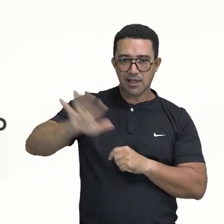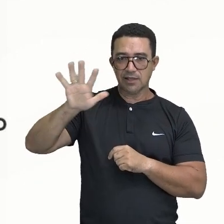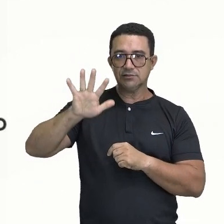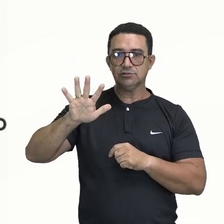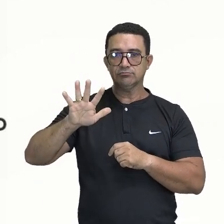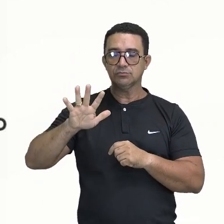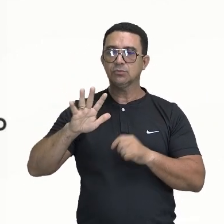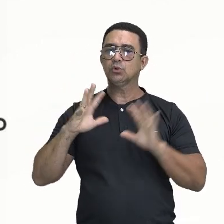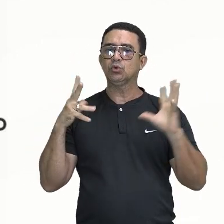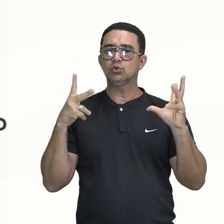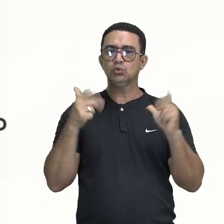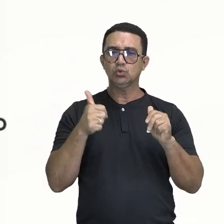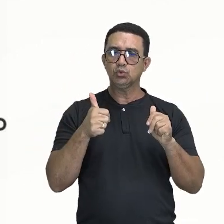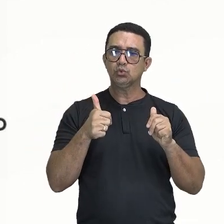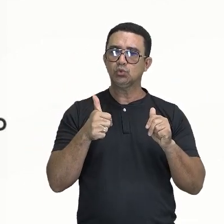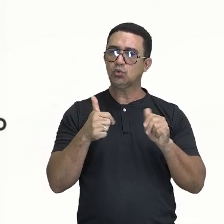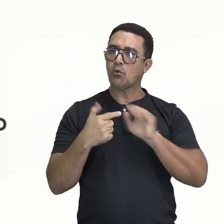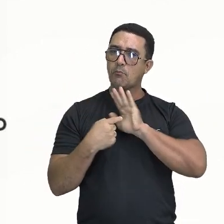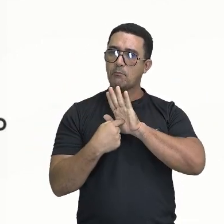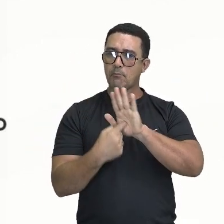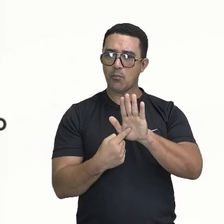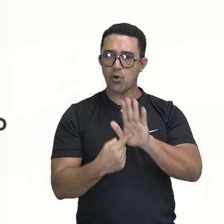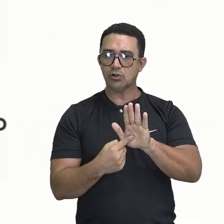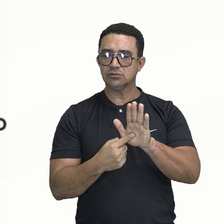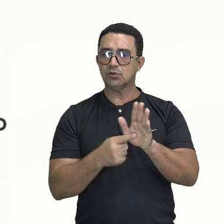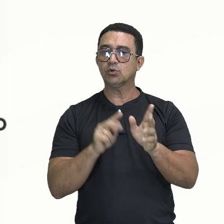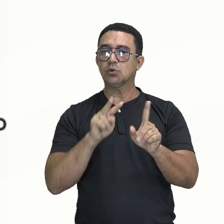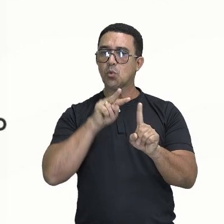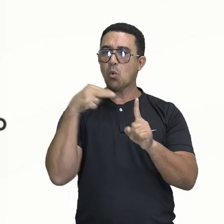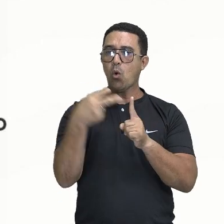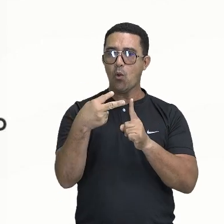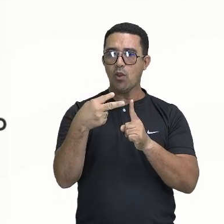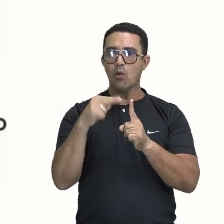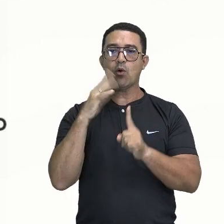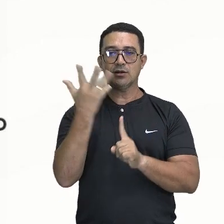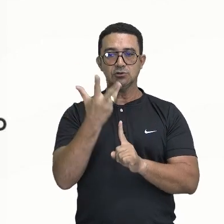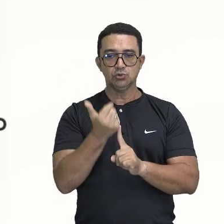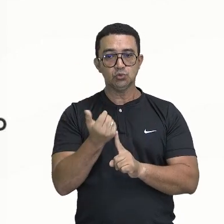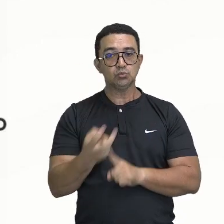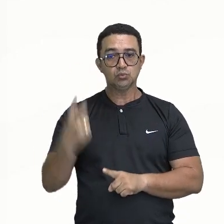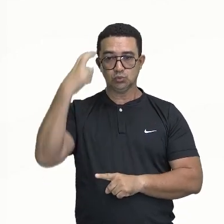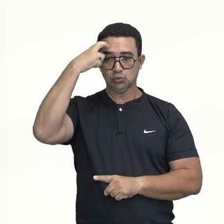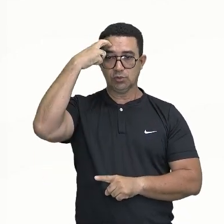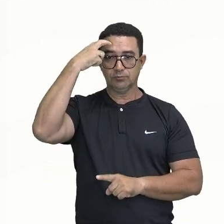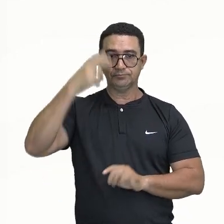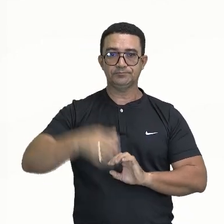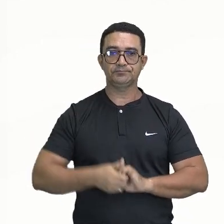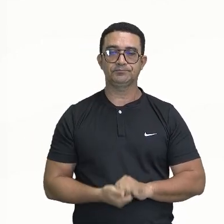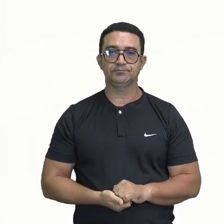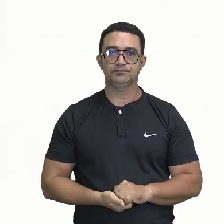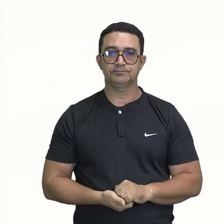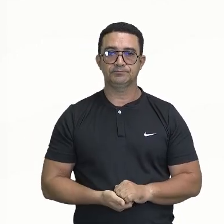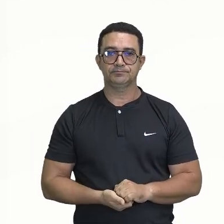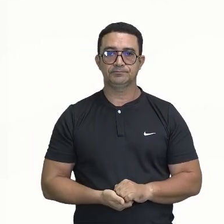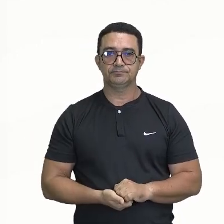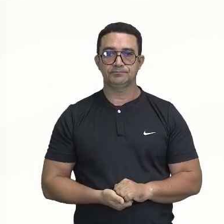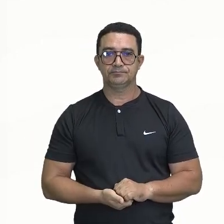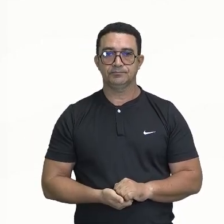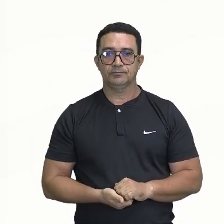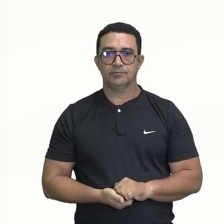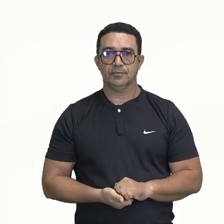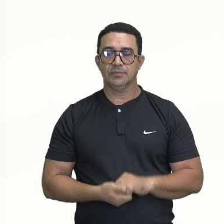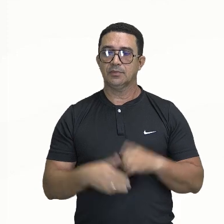tudo vai trazendo, claro, esse olhar artístico-cultural. Dessa forma, vamos ver